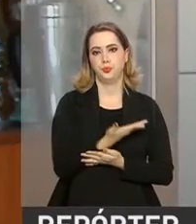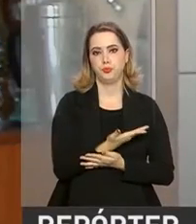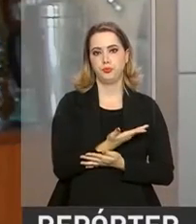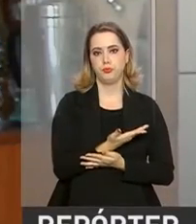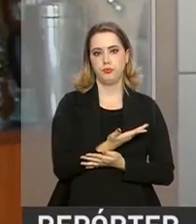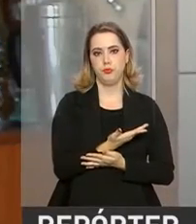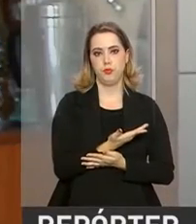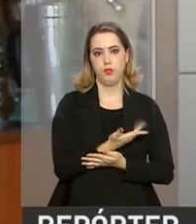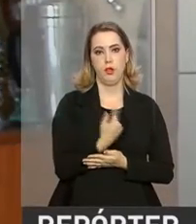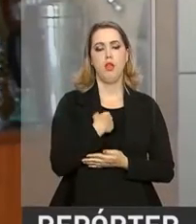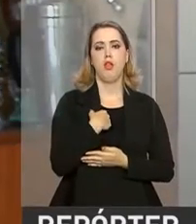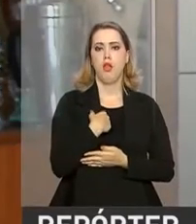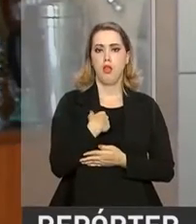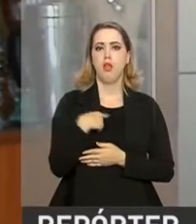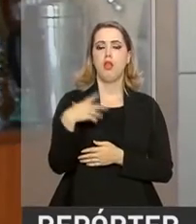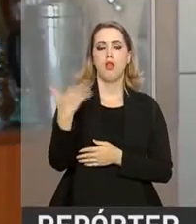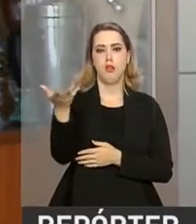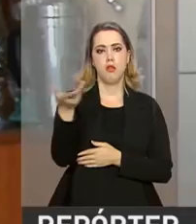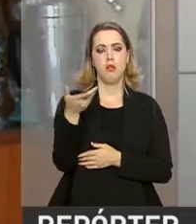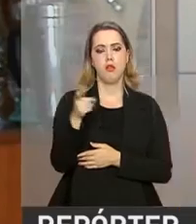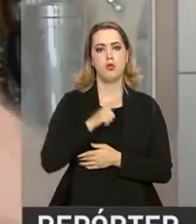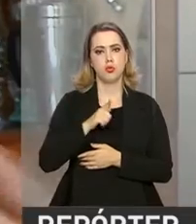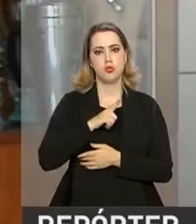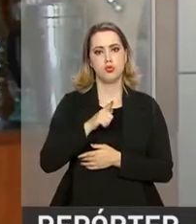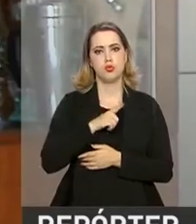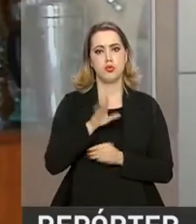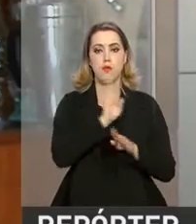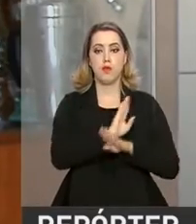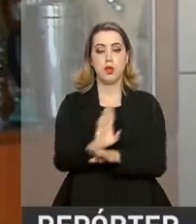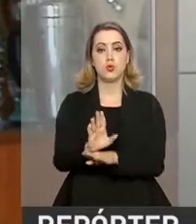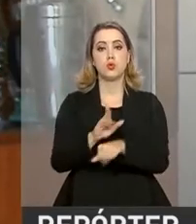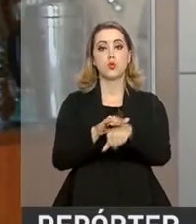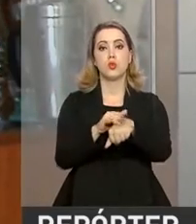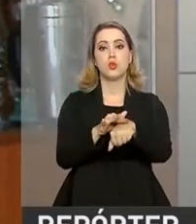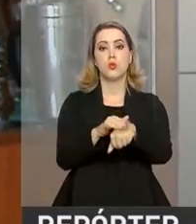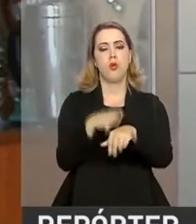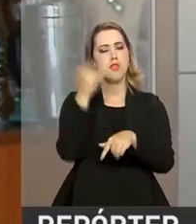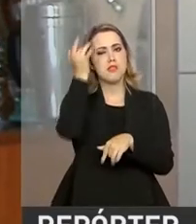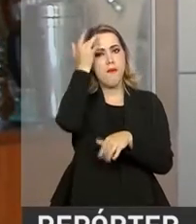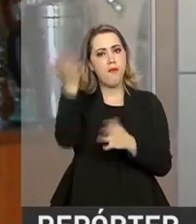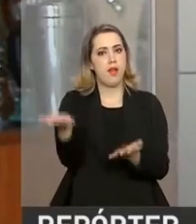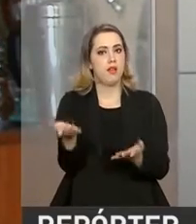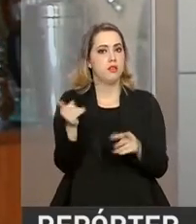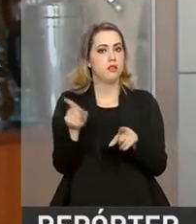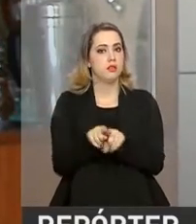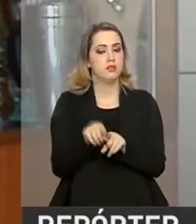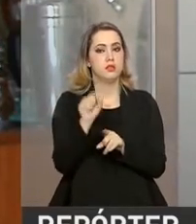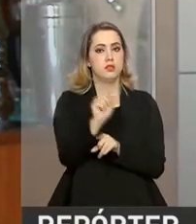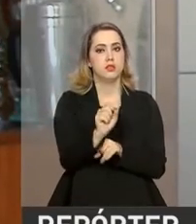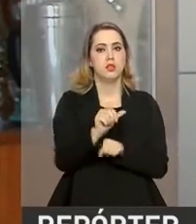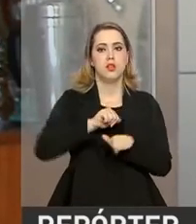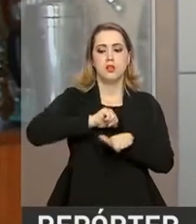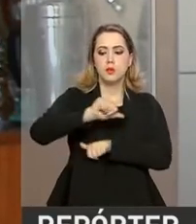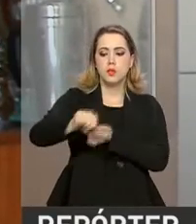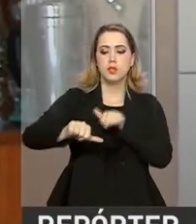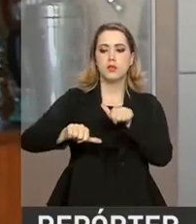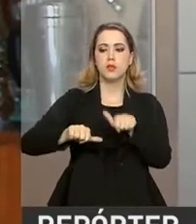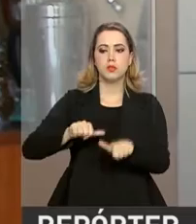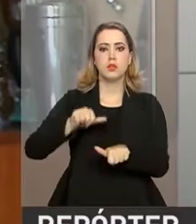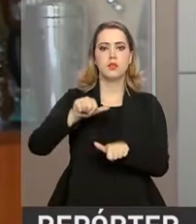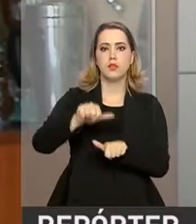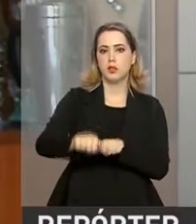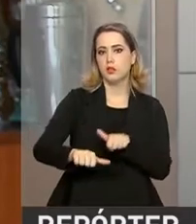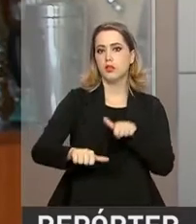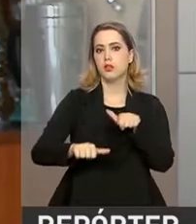do auxílio doença com muita facilidade foi imediato e o assim o 10 renovada é renovada a partir